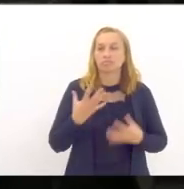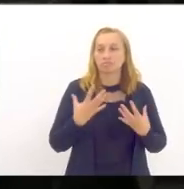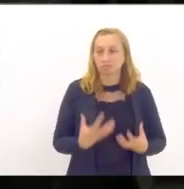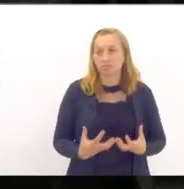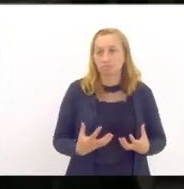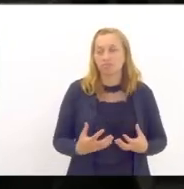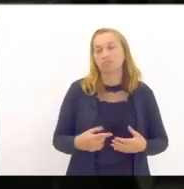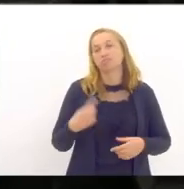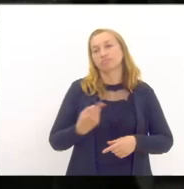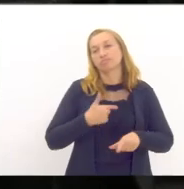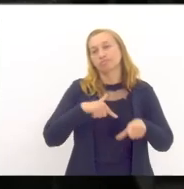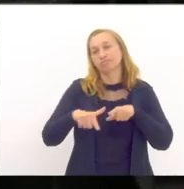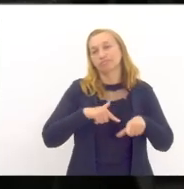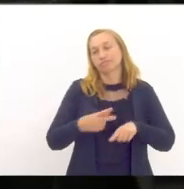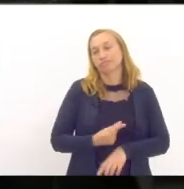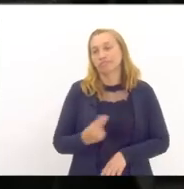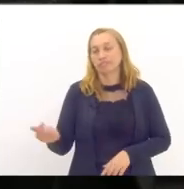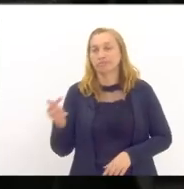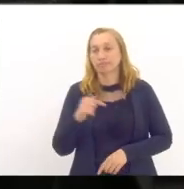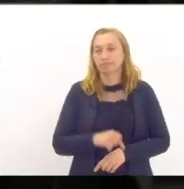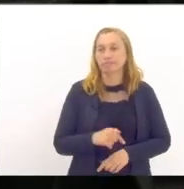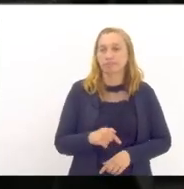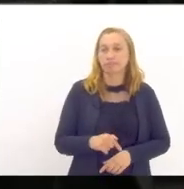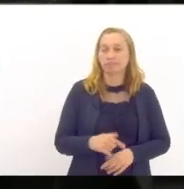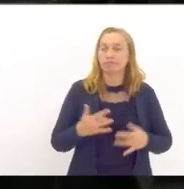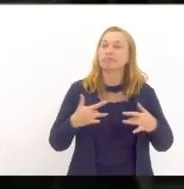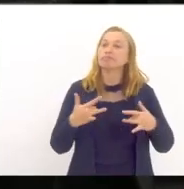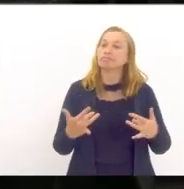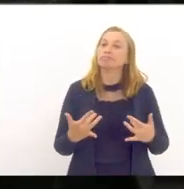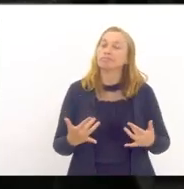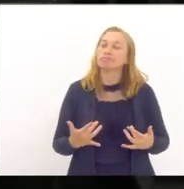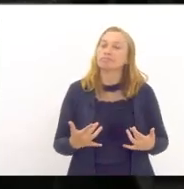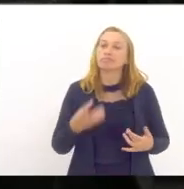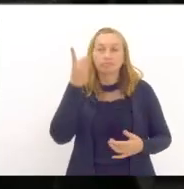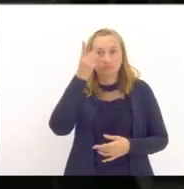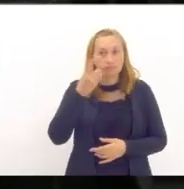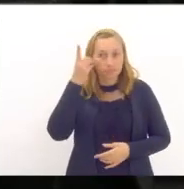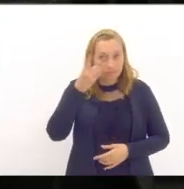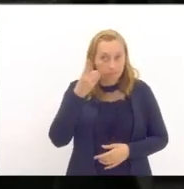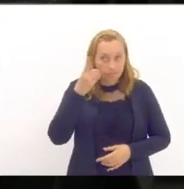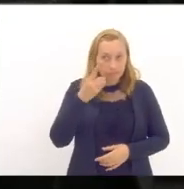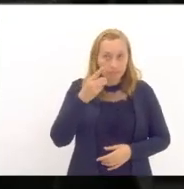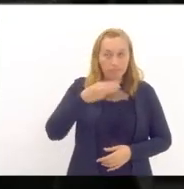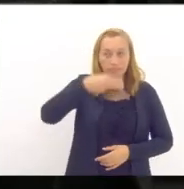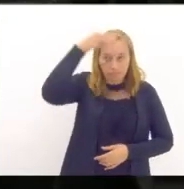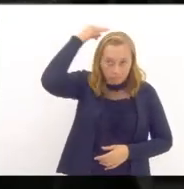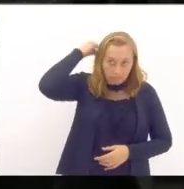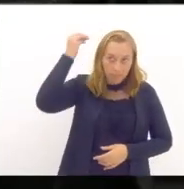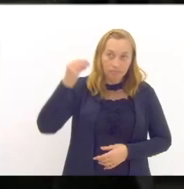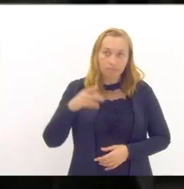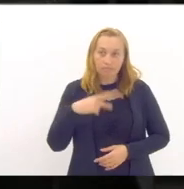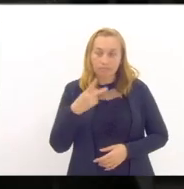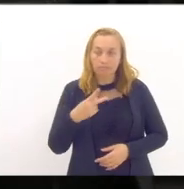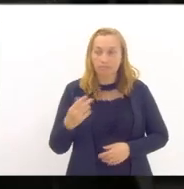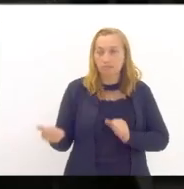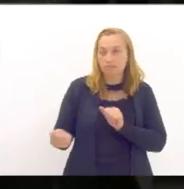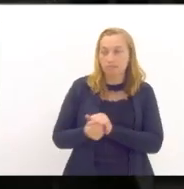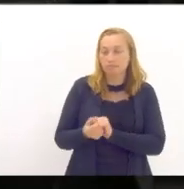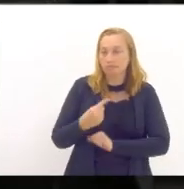nossa carreira, ainda sair daqui com solidariedade. O deputado, então deputado Márcio Pacheco, se posicionou ao nosso